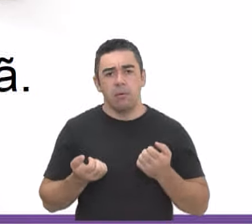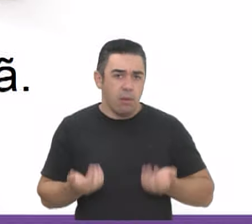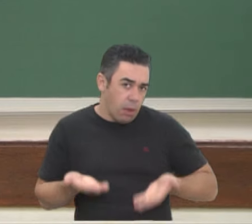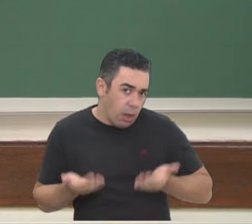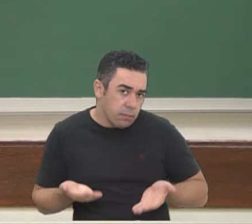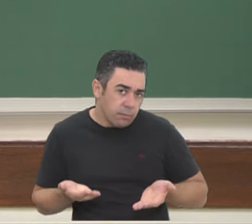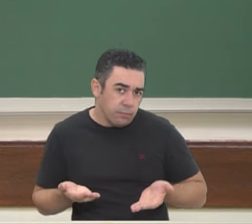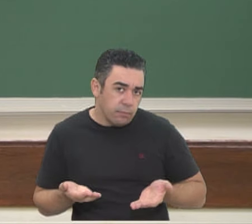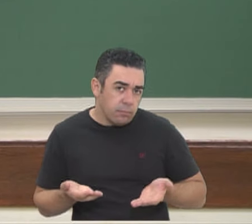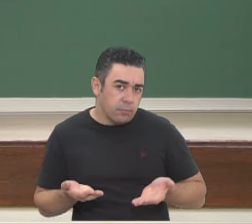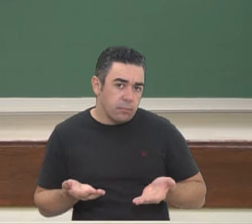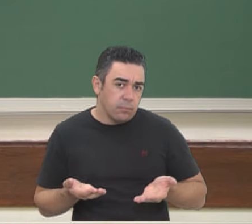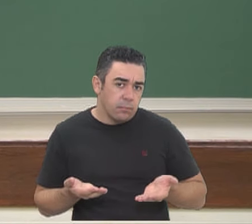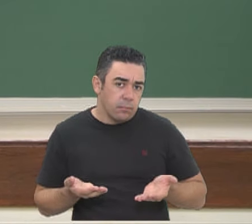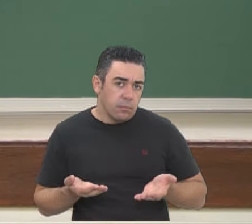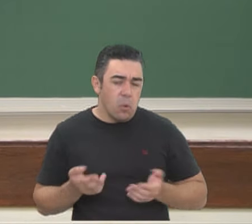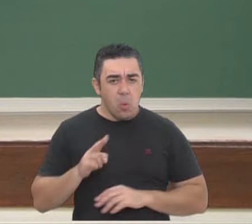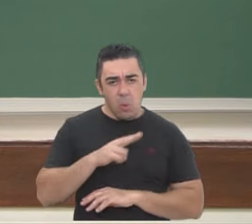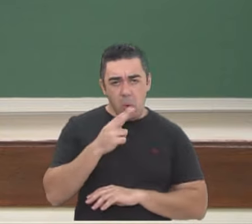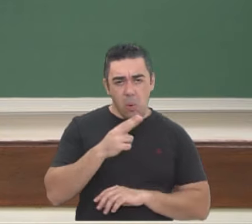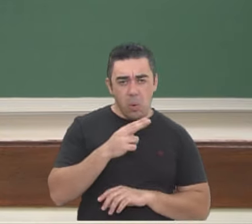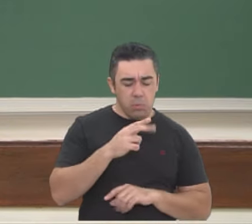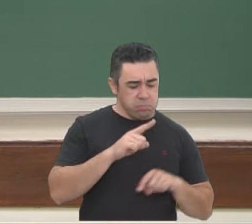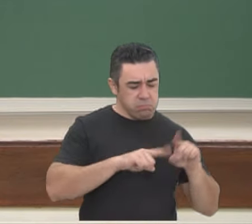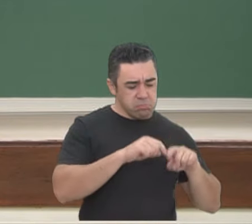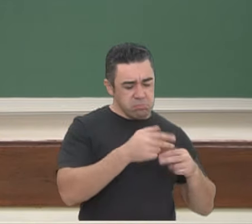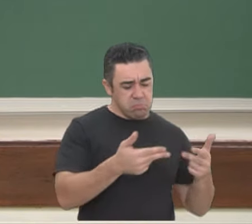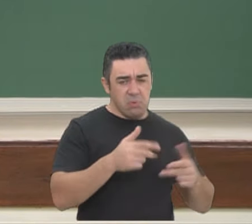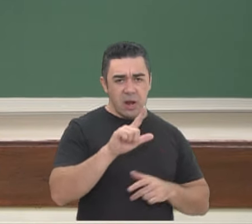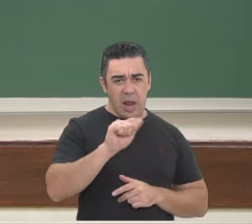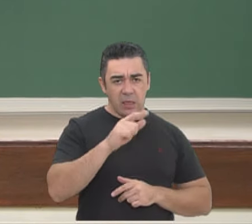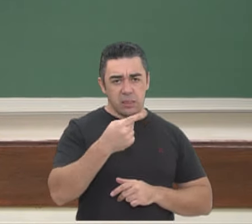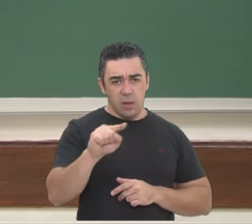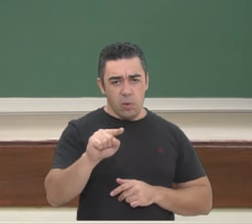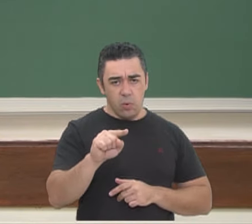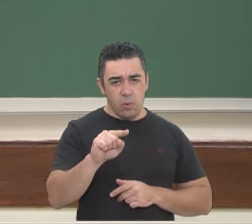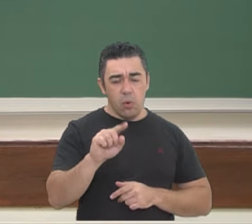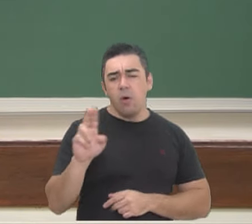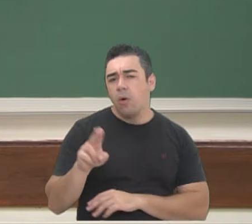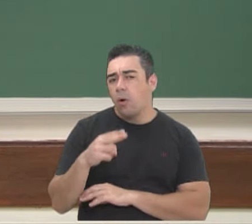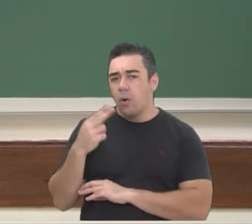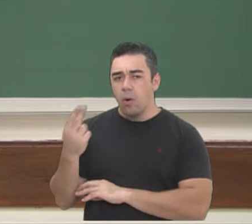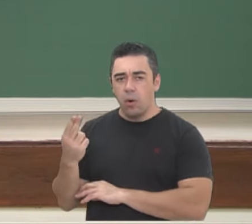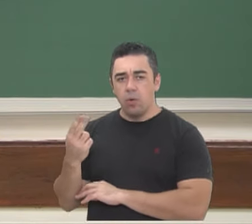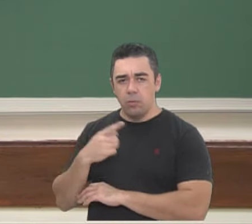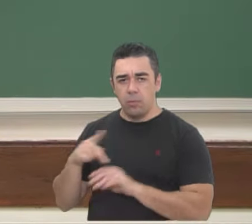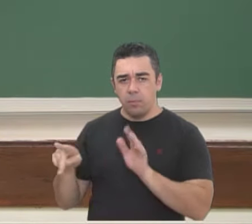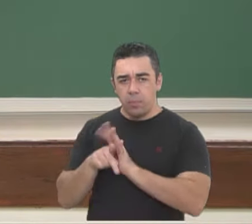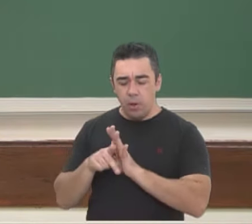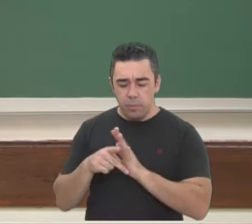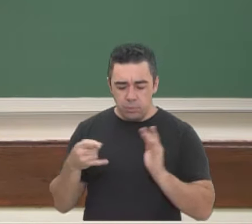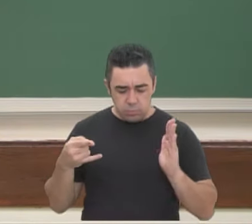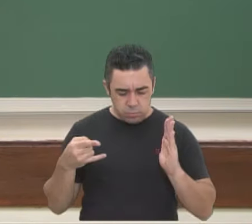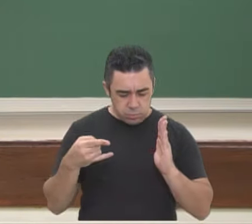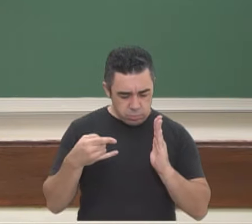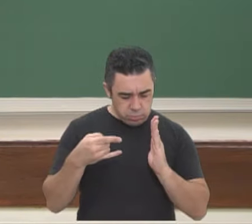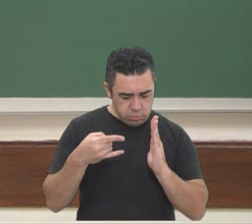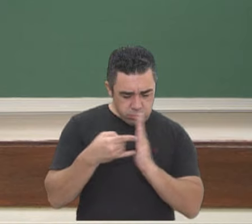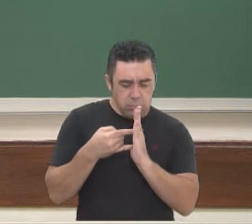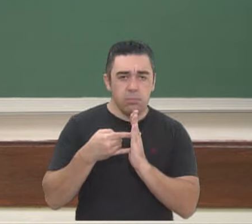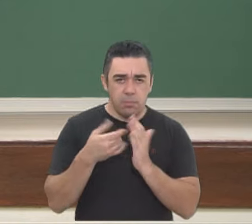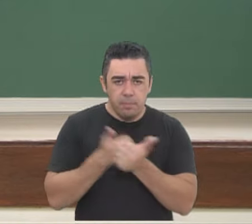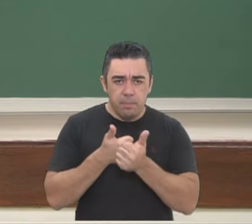cima se dilatam e de cobre ou imantado pela aproximação